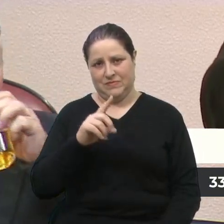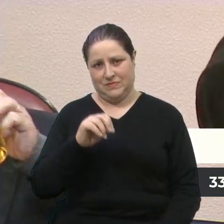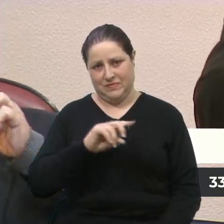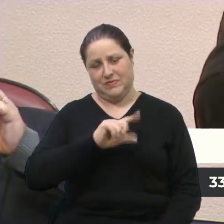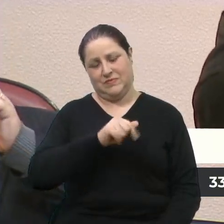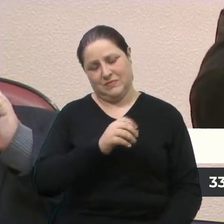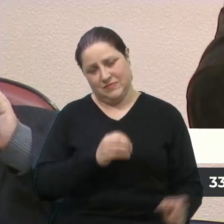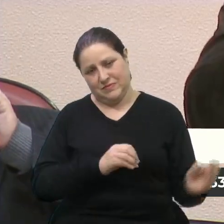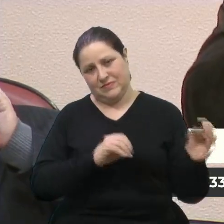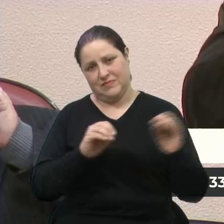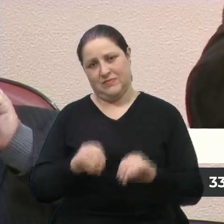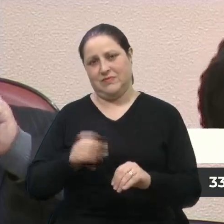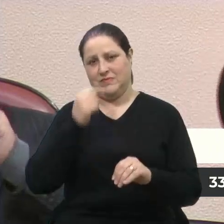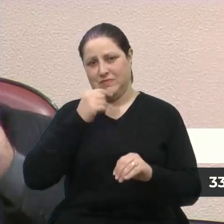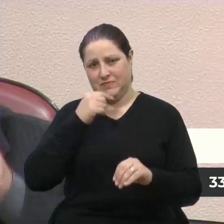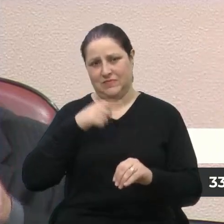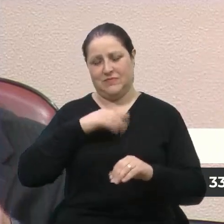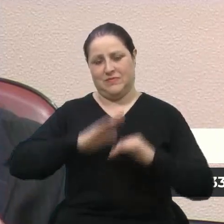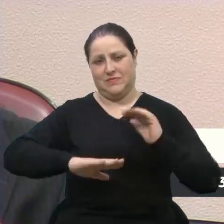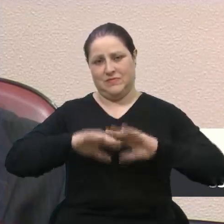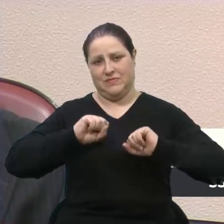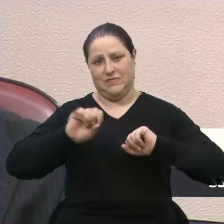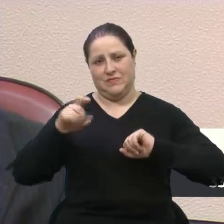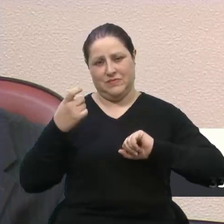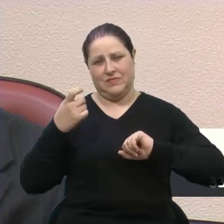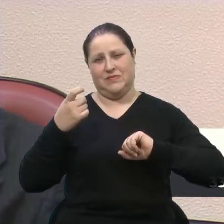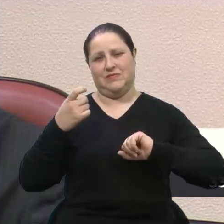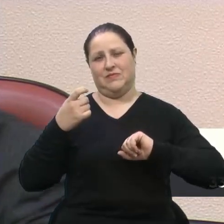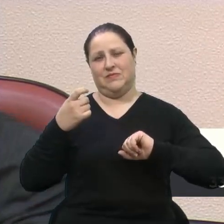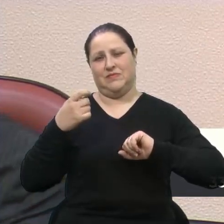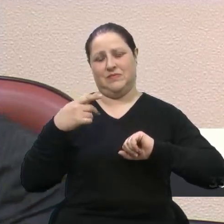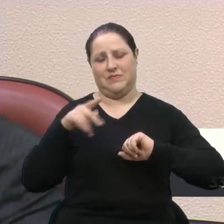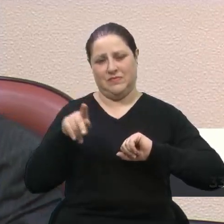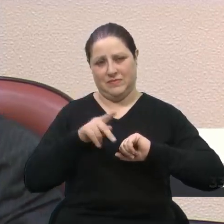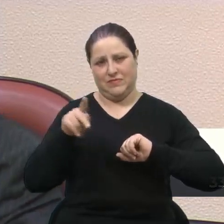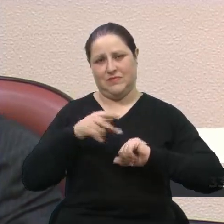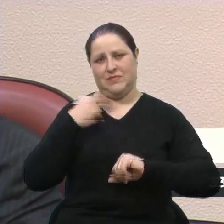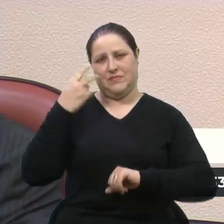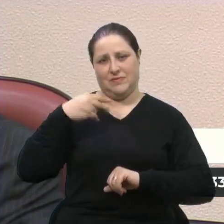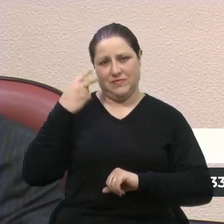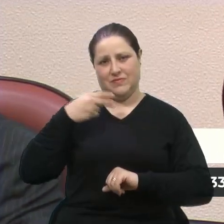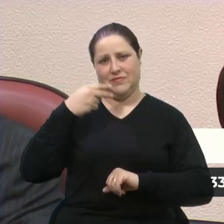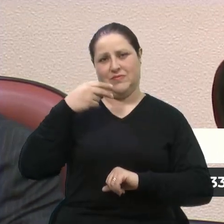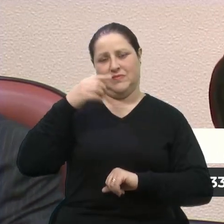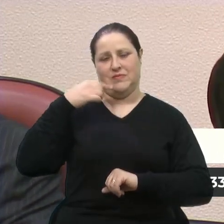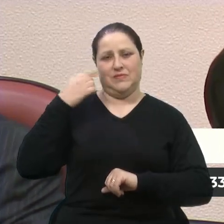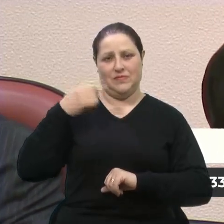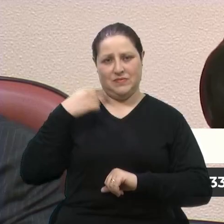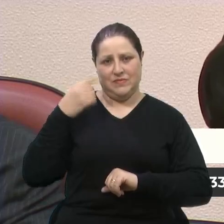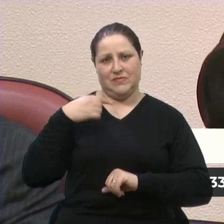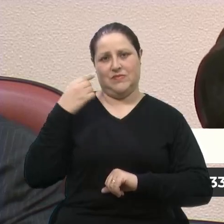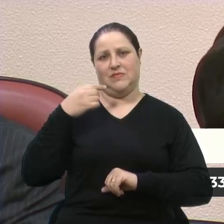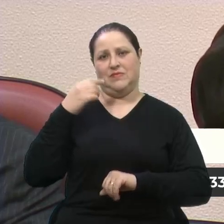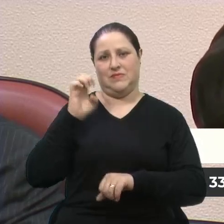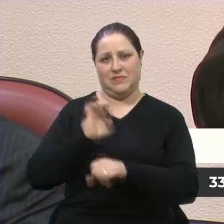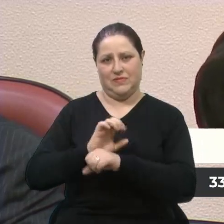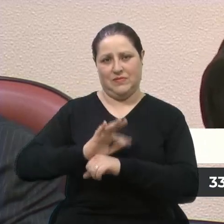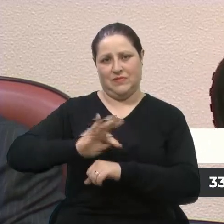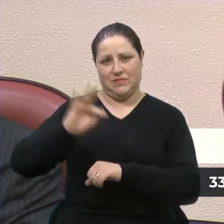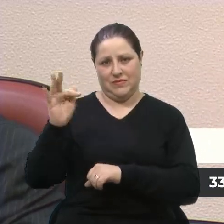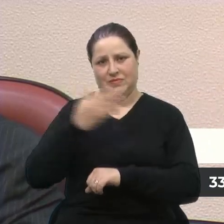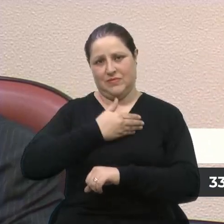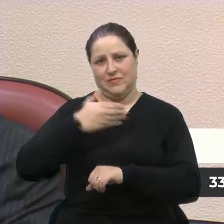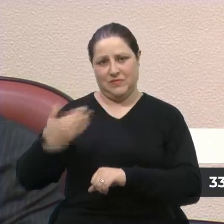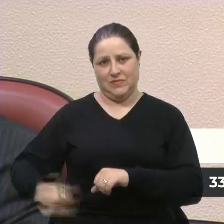foi professor, vereador, deputado estadual, deputado federal, prefeito por 2 vezes e governador do estado.